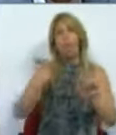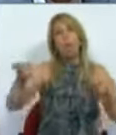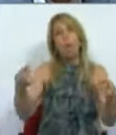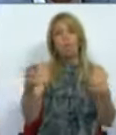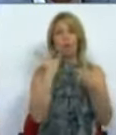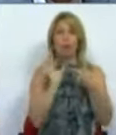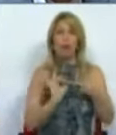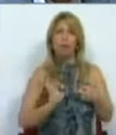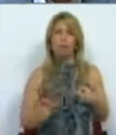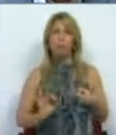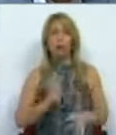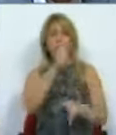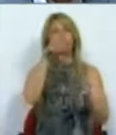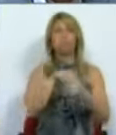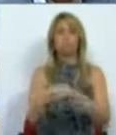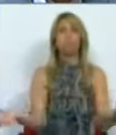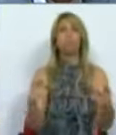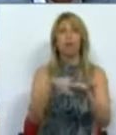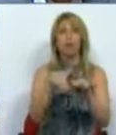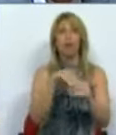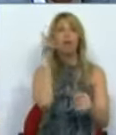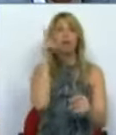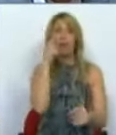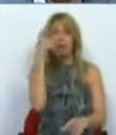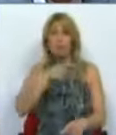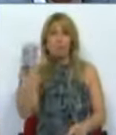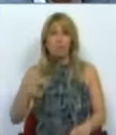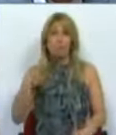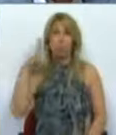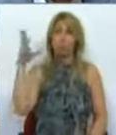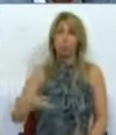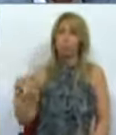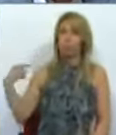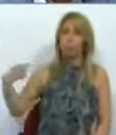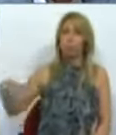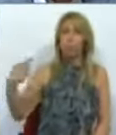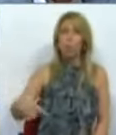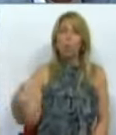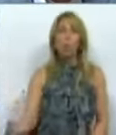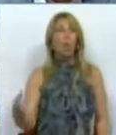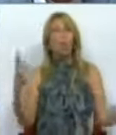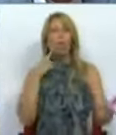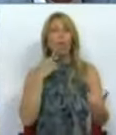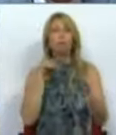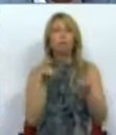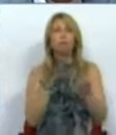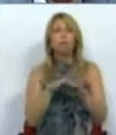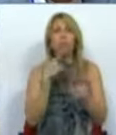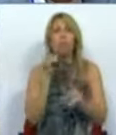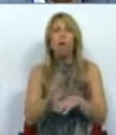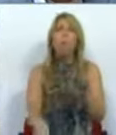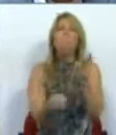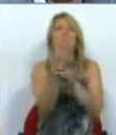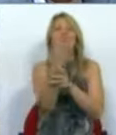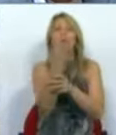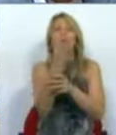diretamente contendem com a vida quotidiana dos portugueses, o processo de decisão política não pode nascer nem morrer fechado sobre